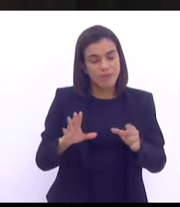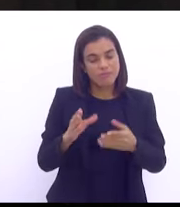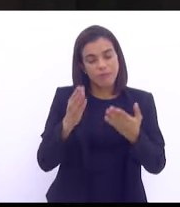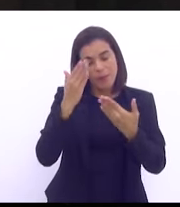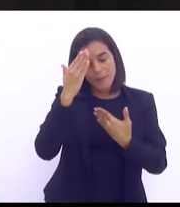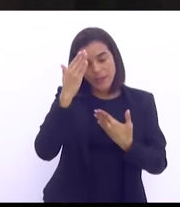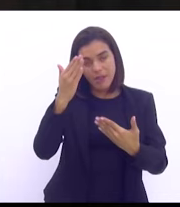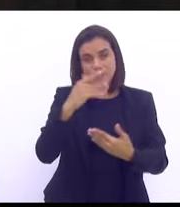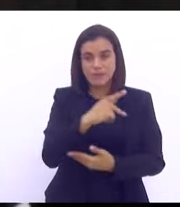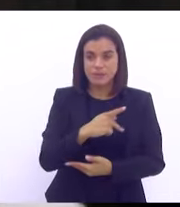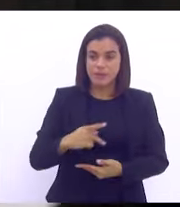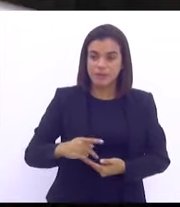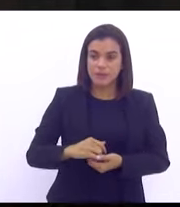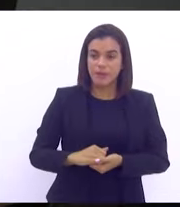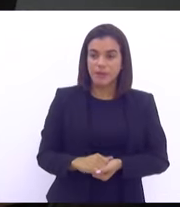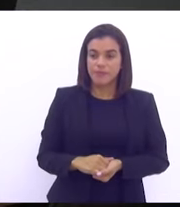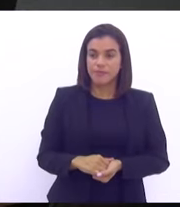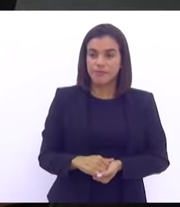obrigada, presidente.